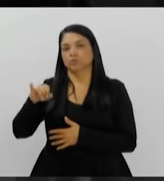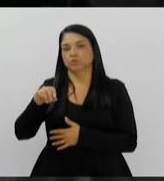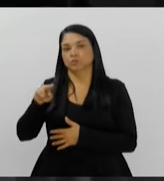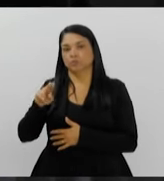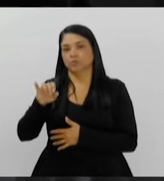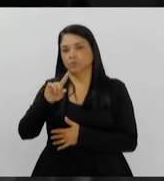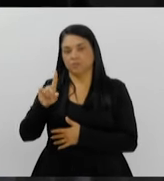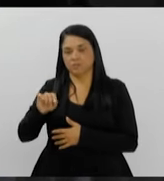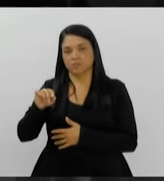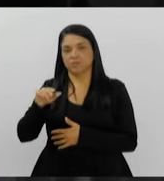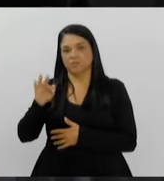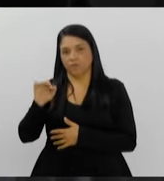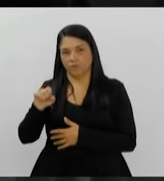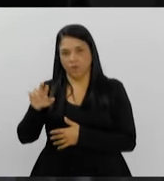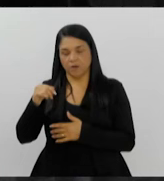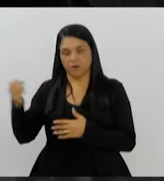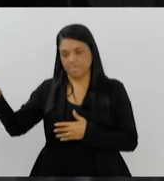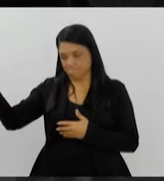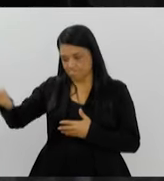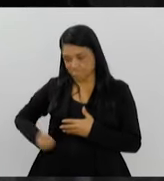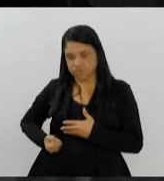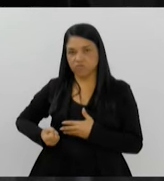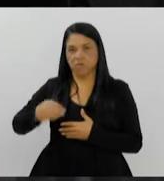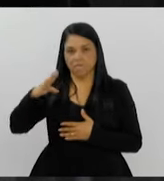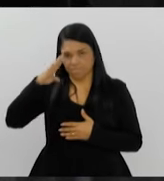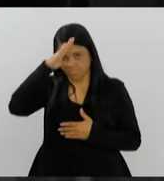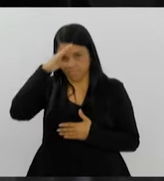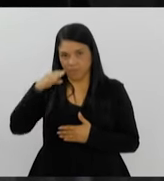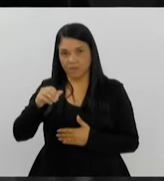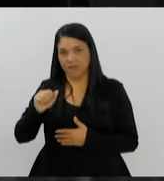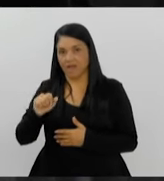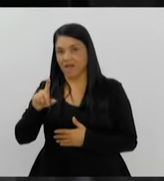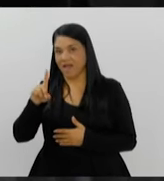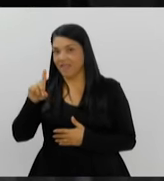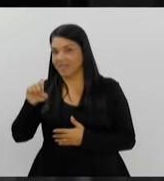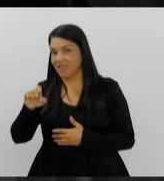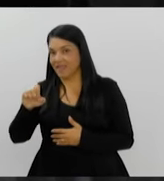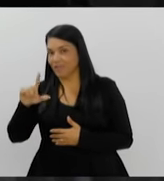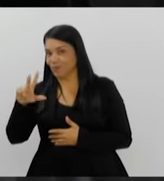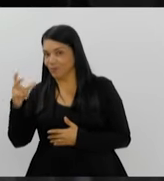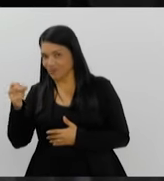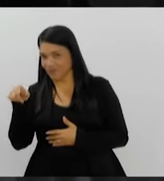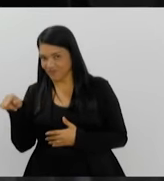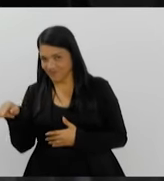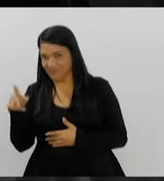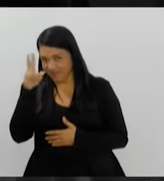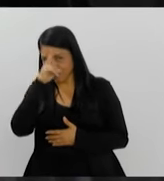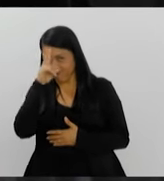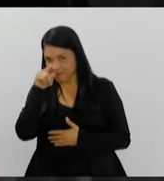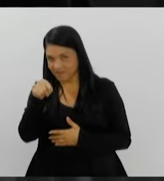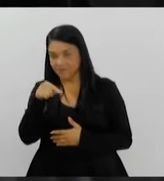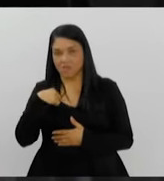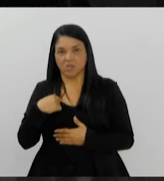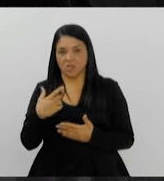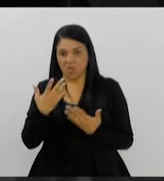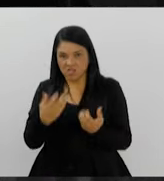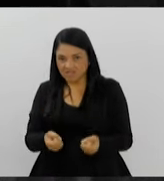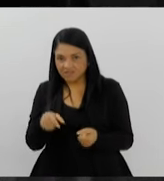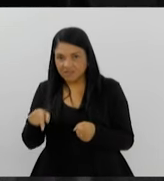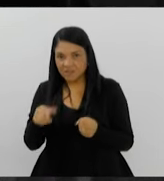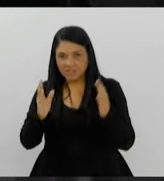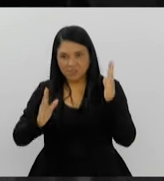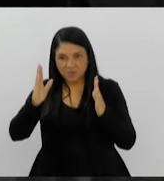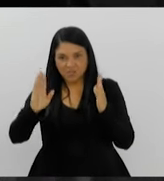do pess adé a gente não pode permitir que nesse processo eleitoral a gente permita que